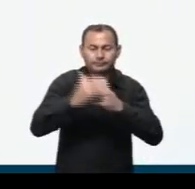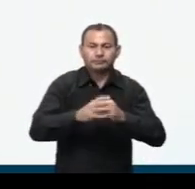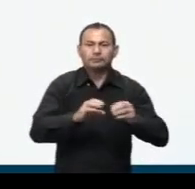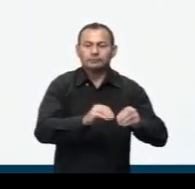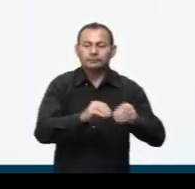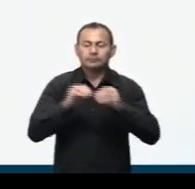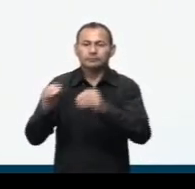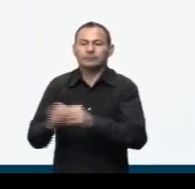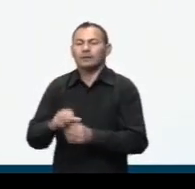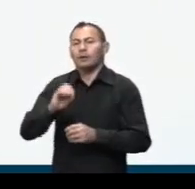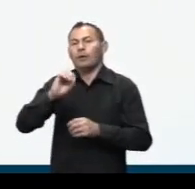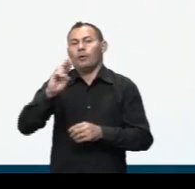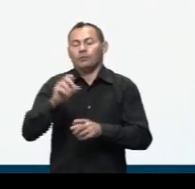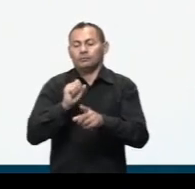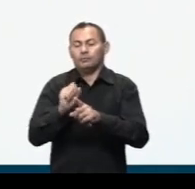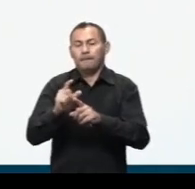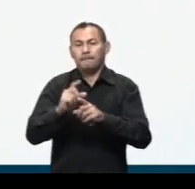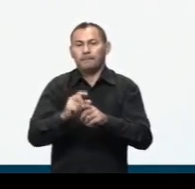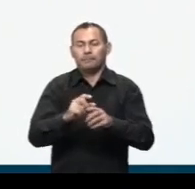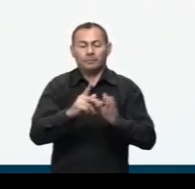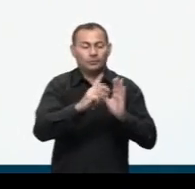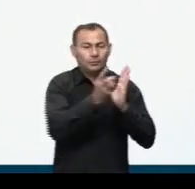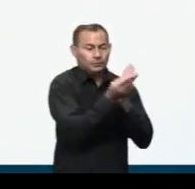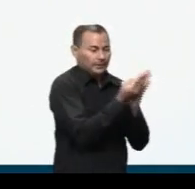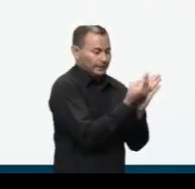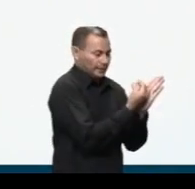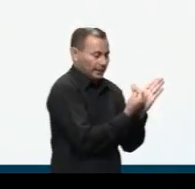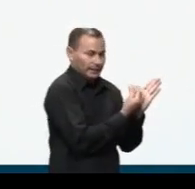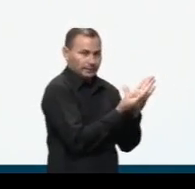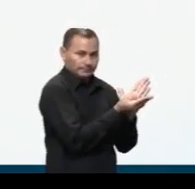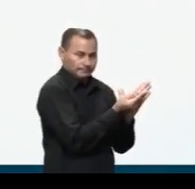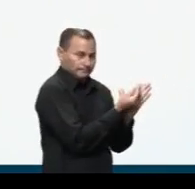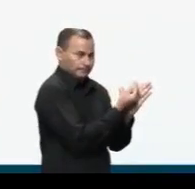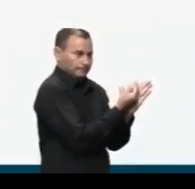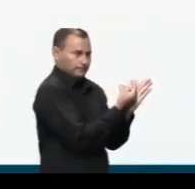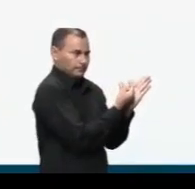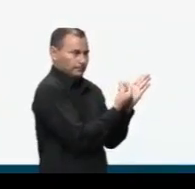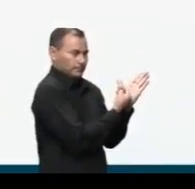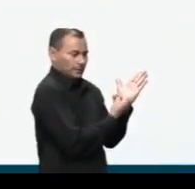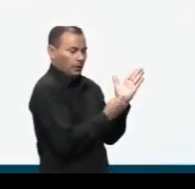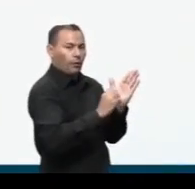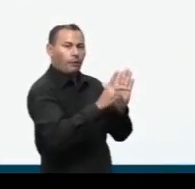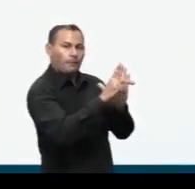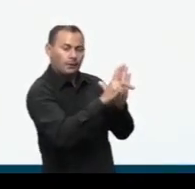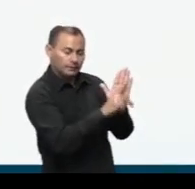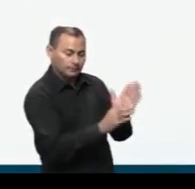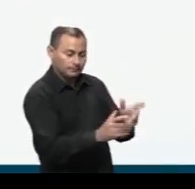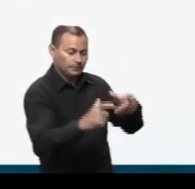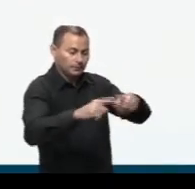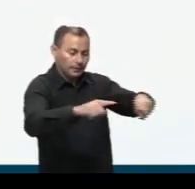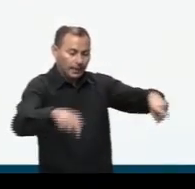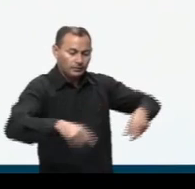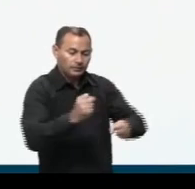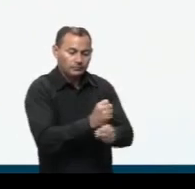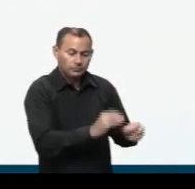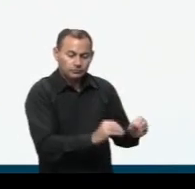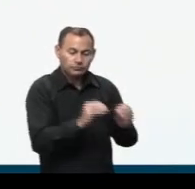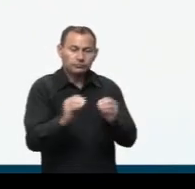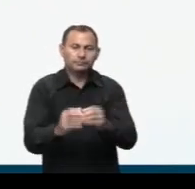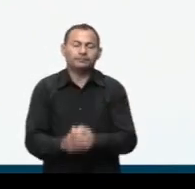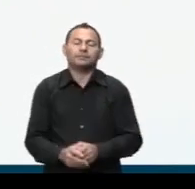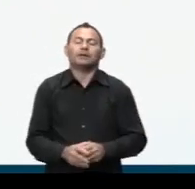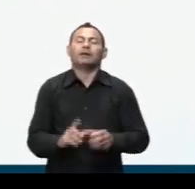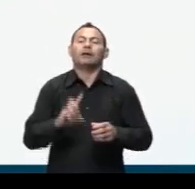de transferir ou alocar o projeto, o desenho da edificação no terreno, onde vai ser feita a obra, e ela